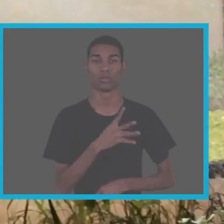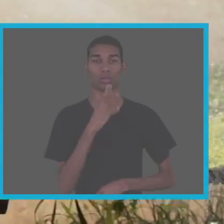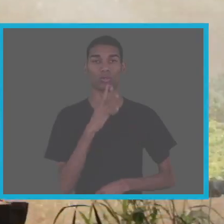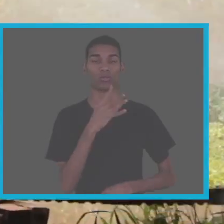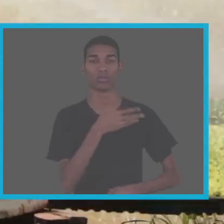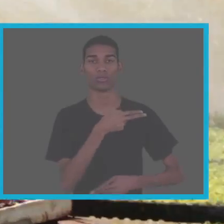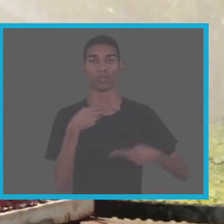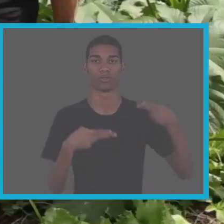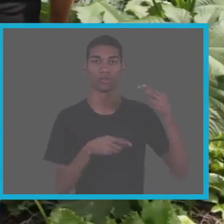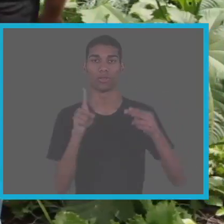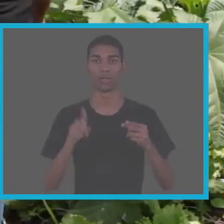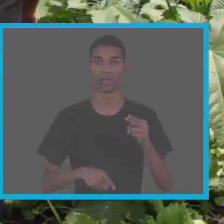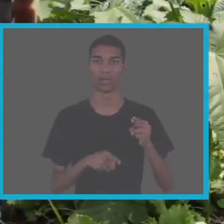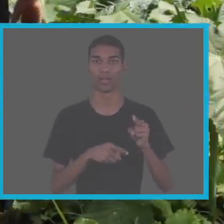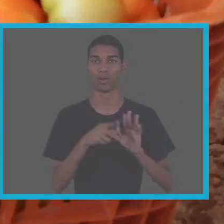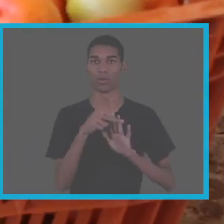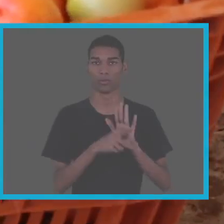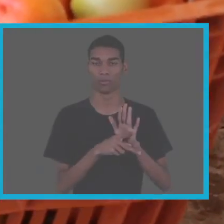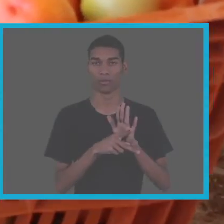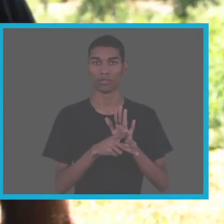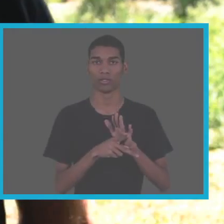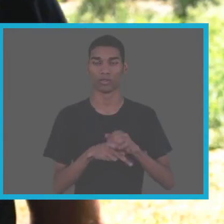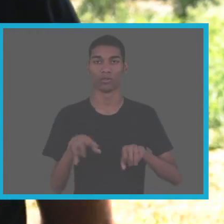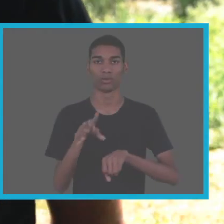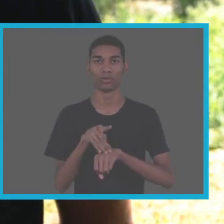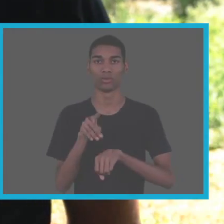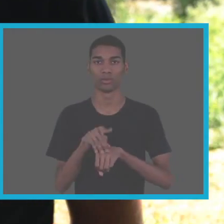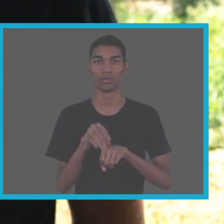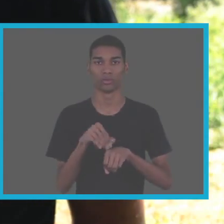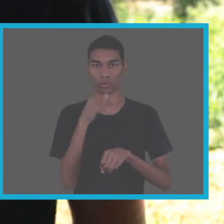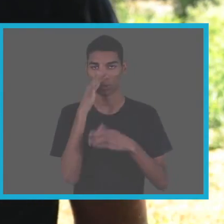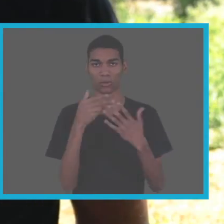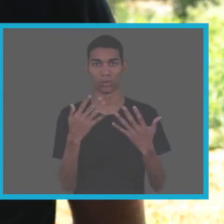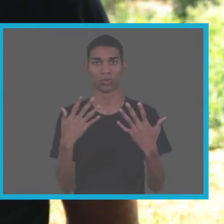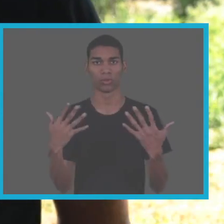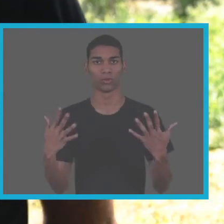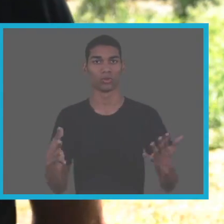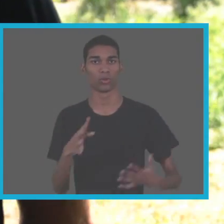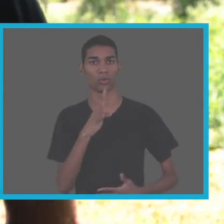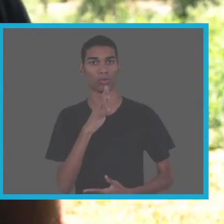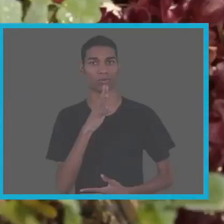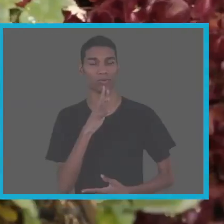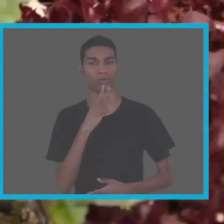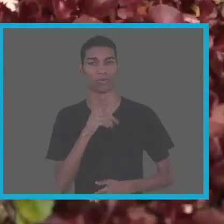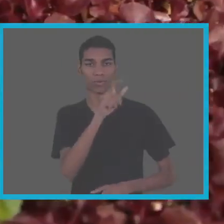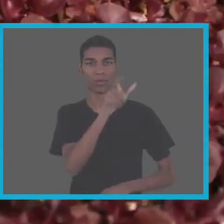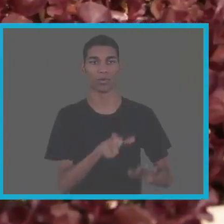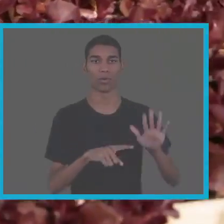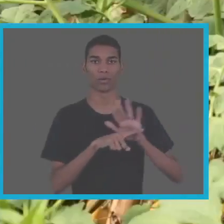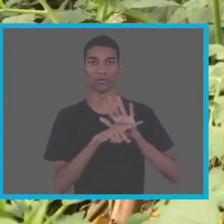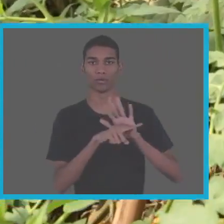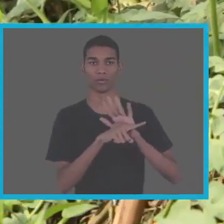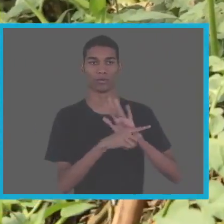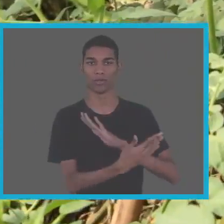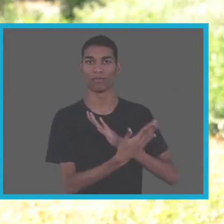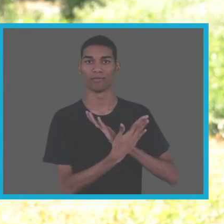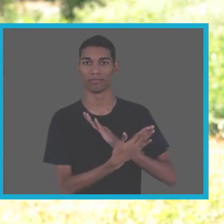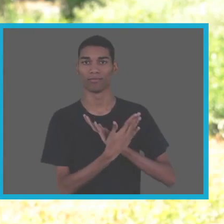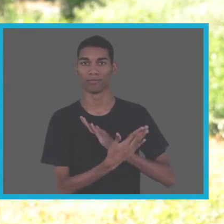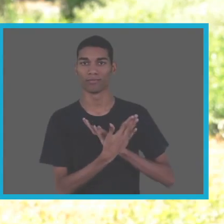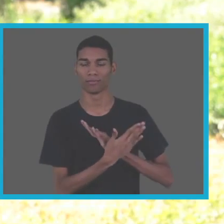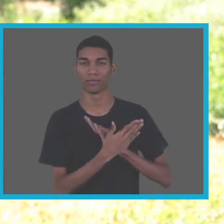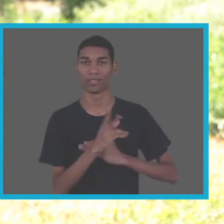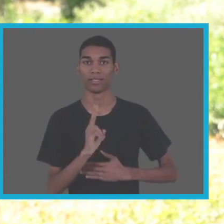gente conheceu o SEBRAE, que é um projeto de olericultura. A gente teve a oportunidade de conhecê-los. O consultor que veio aqui